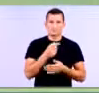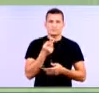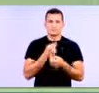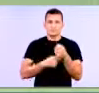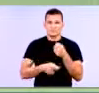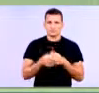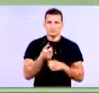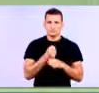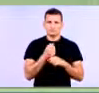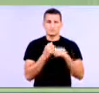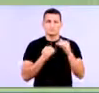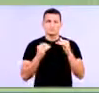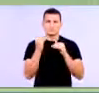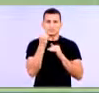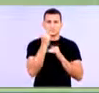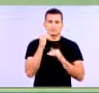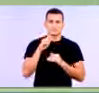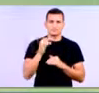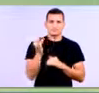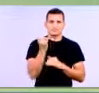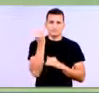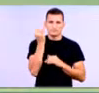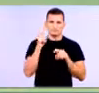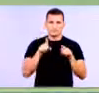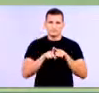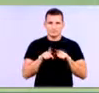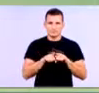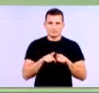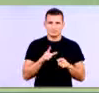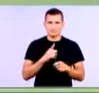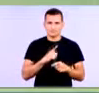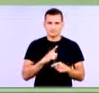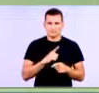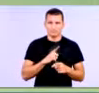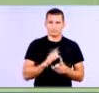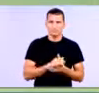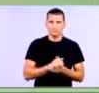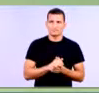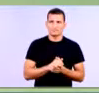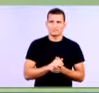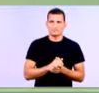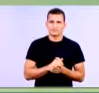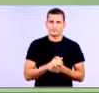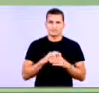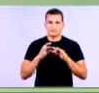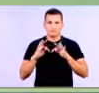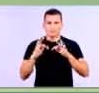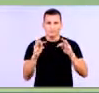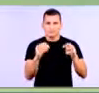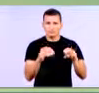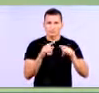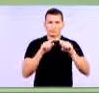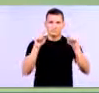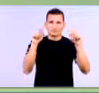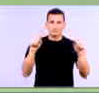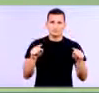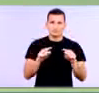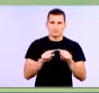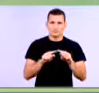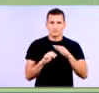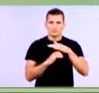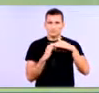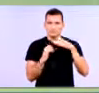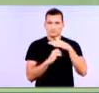administração, sendo importante também obter a adesão de todos os funcionários da empresa. Por que é